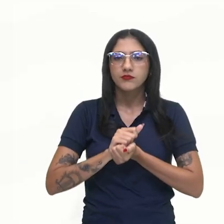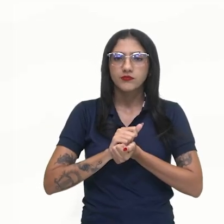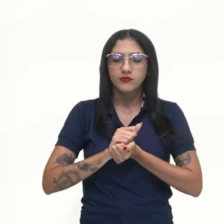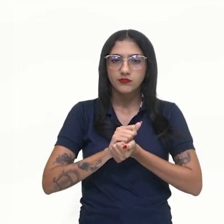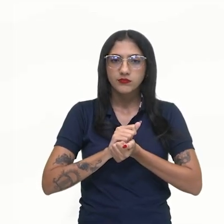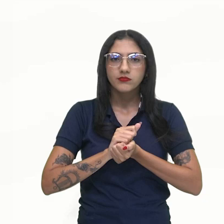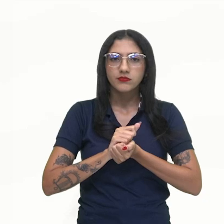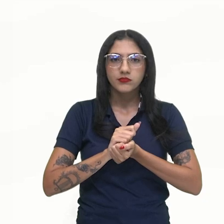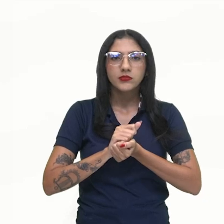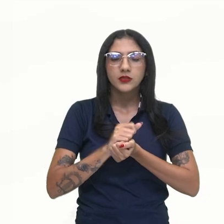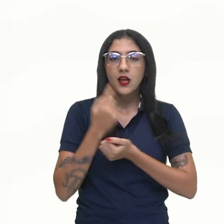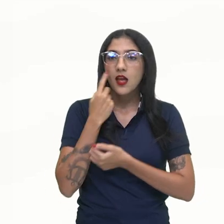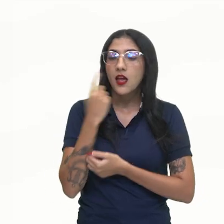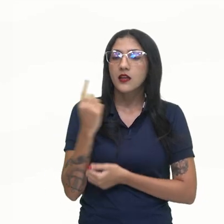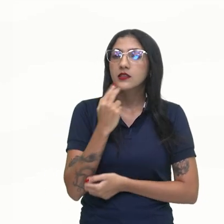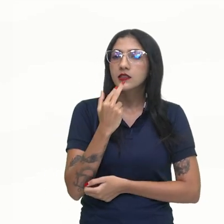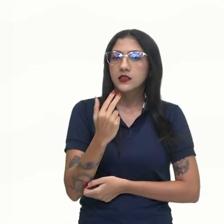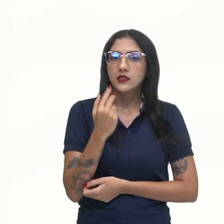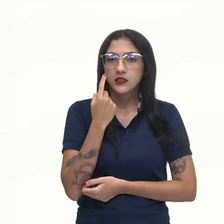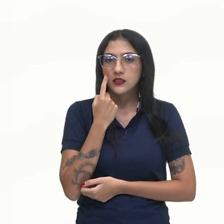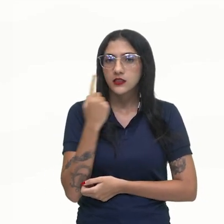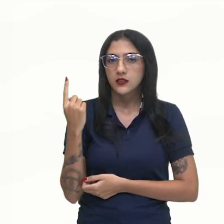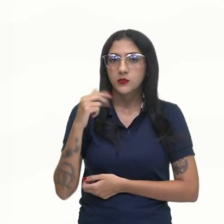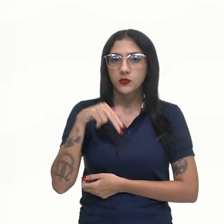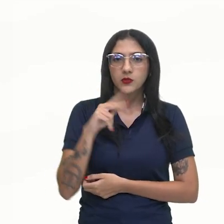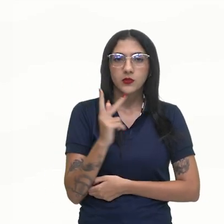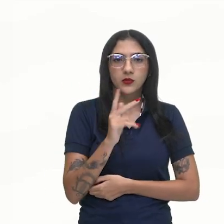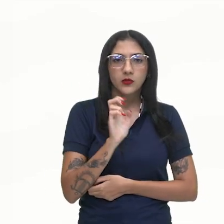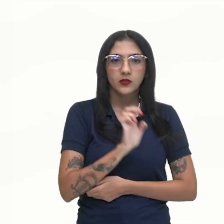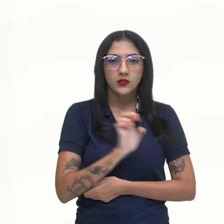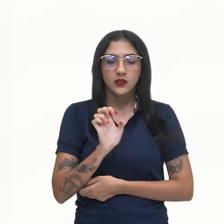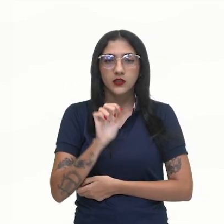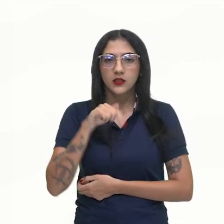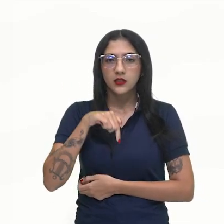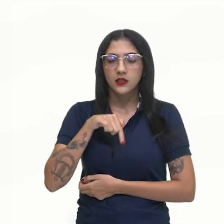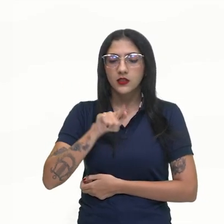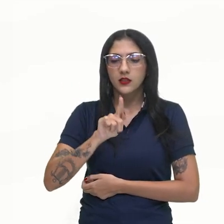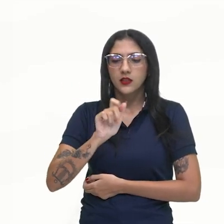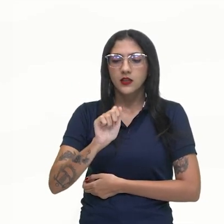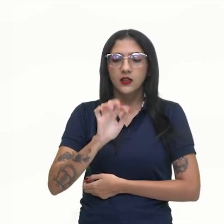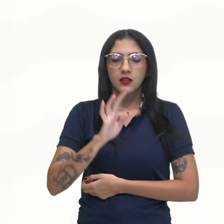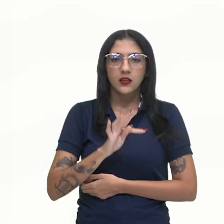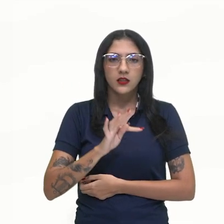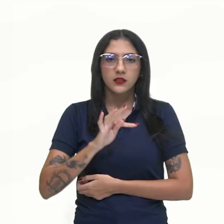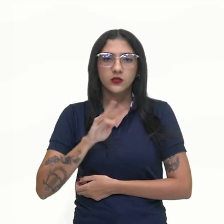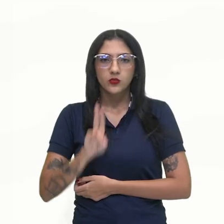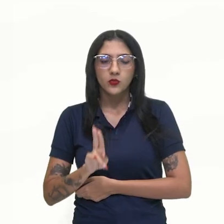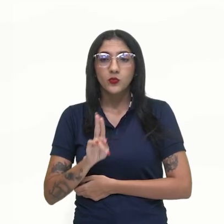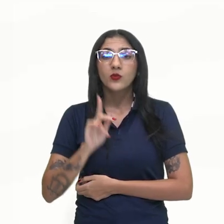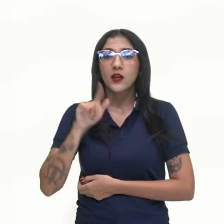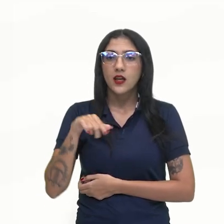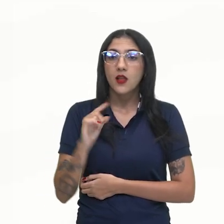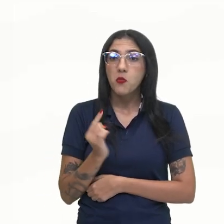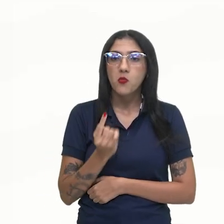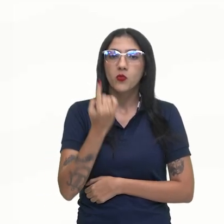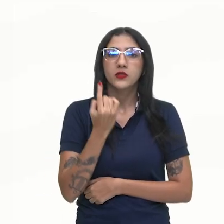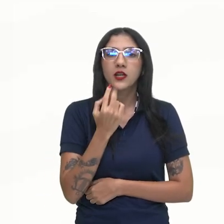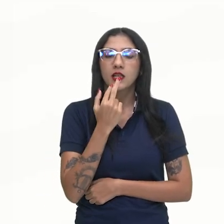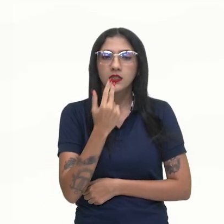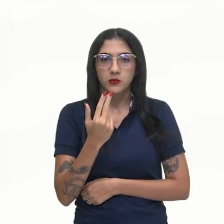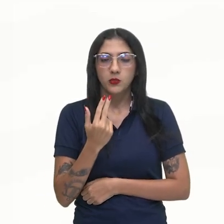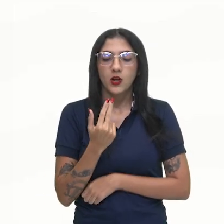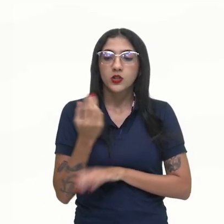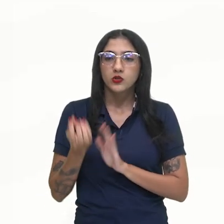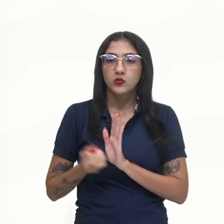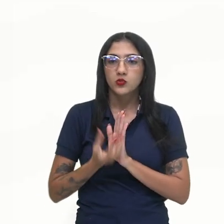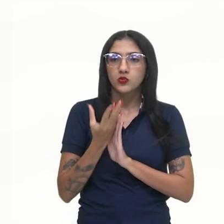foi traduzido para Nhengatu. E Nhengatu é a única língua que veio do Tupi